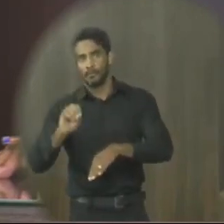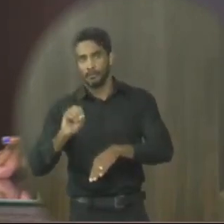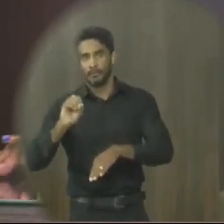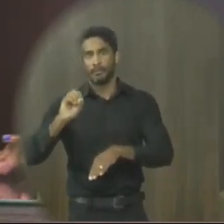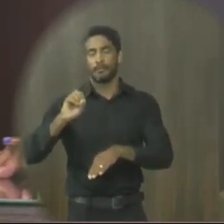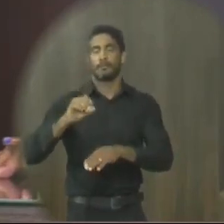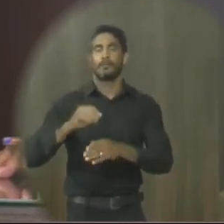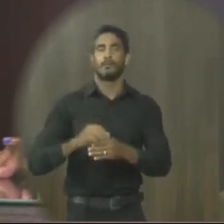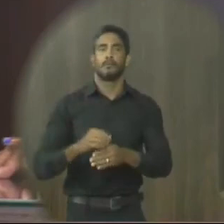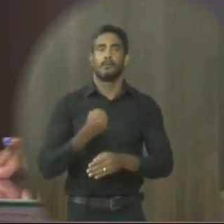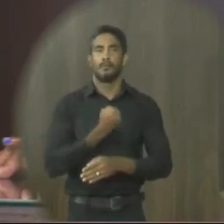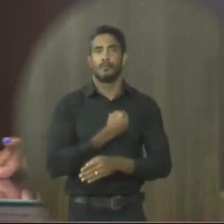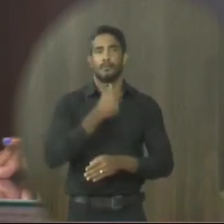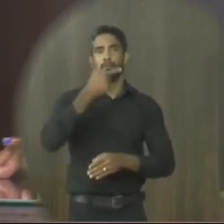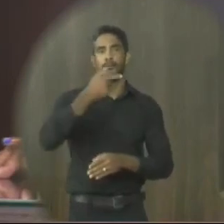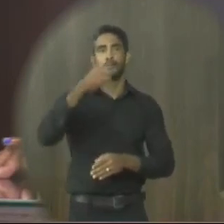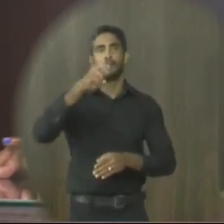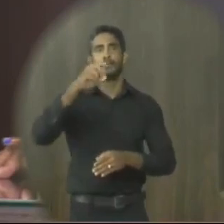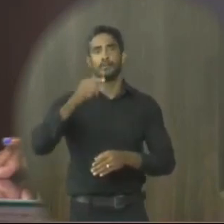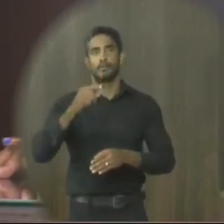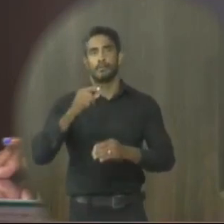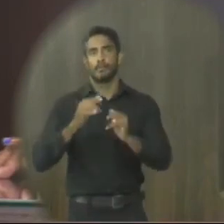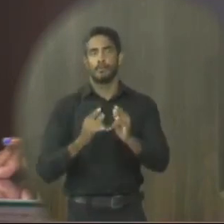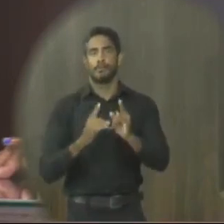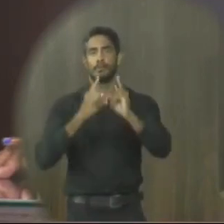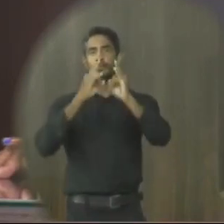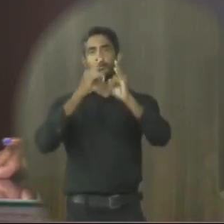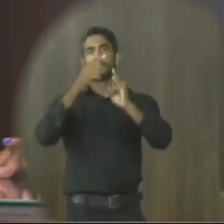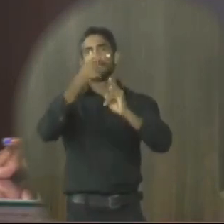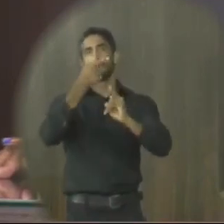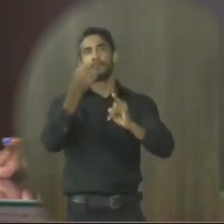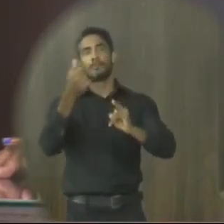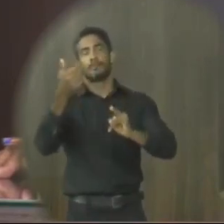2255, apartamento 201, bairro